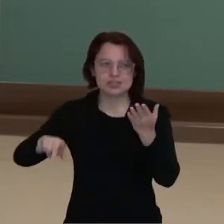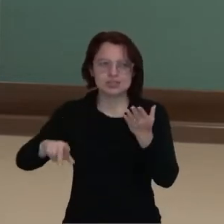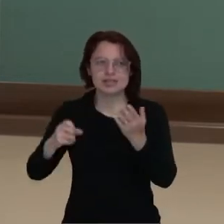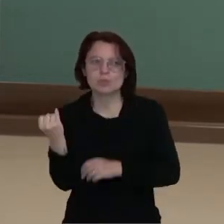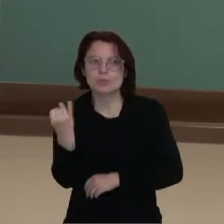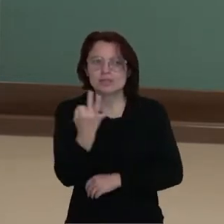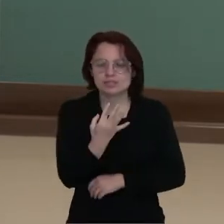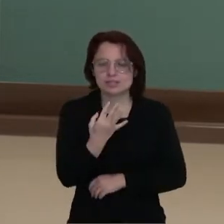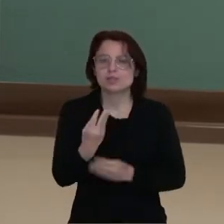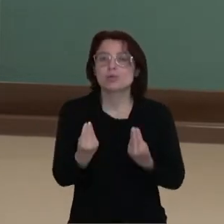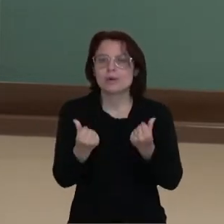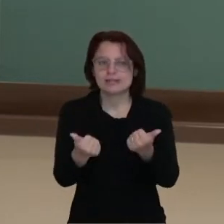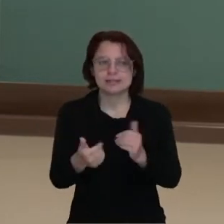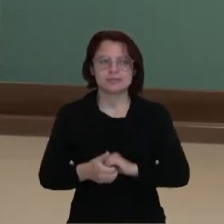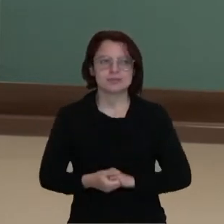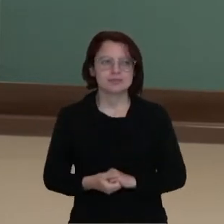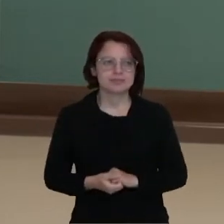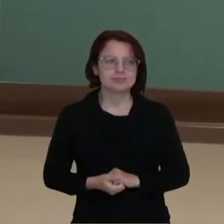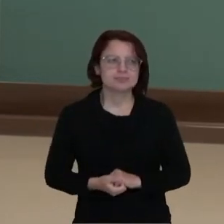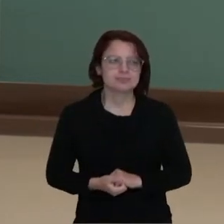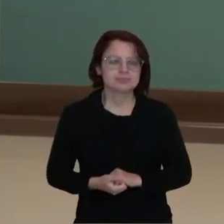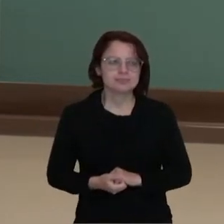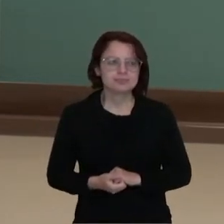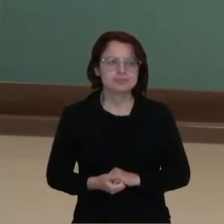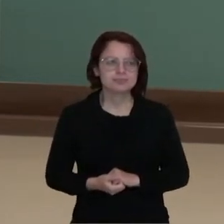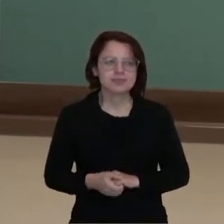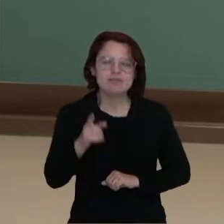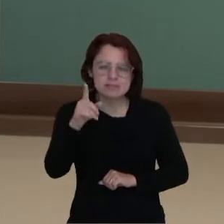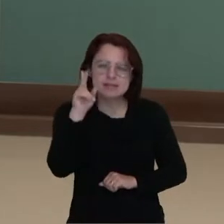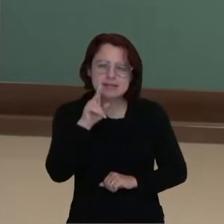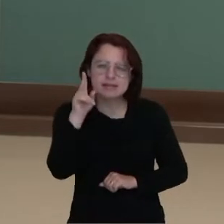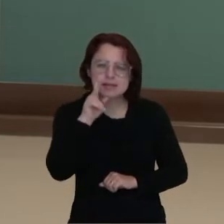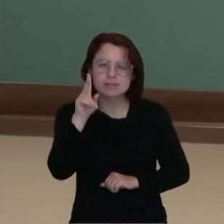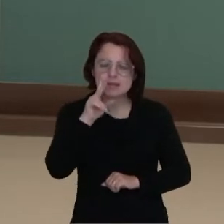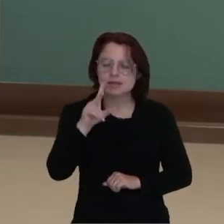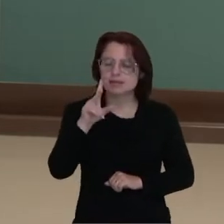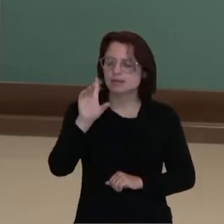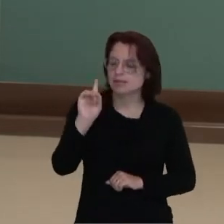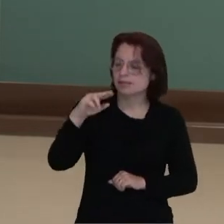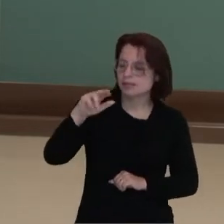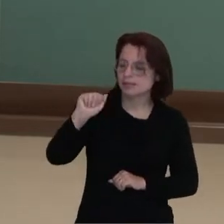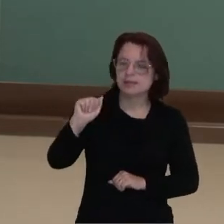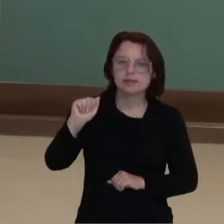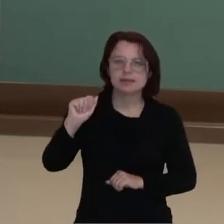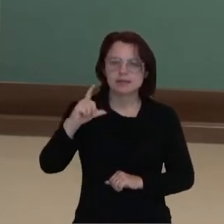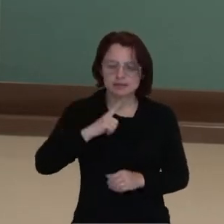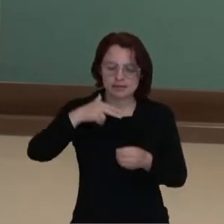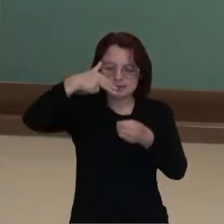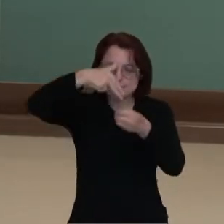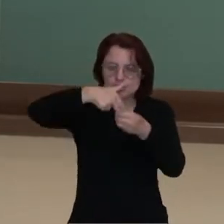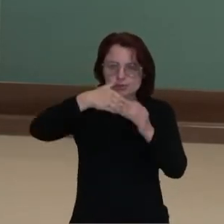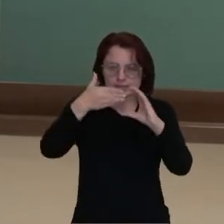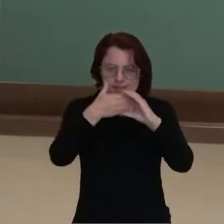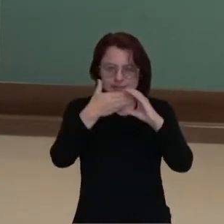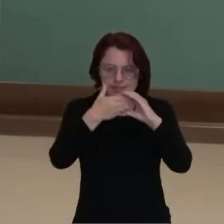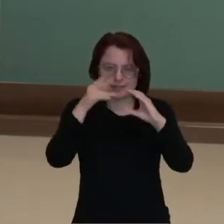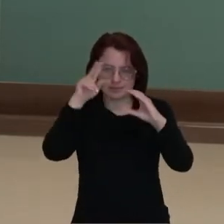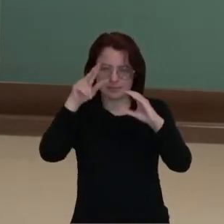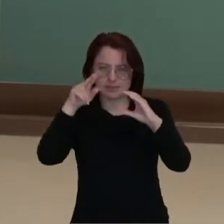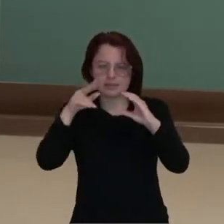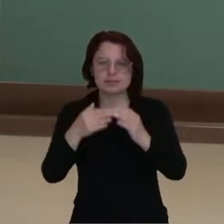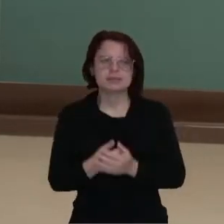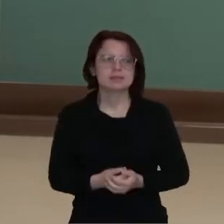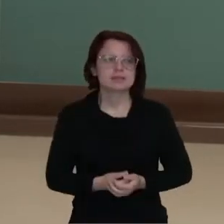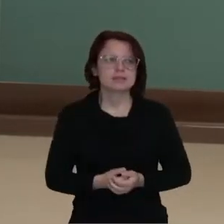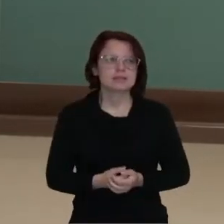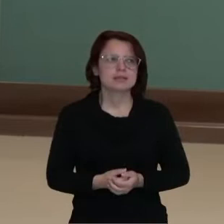quantitativas. Então, você se lembra que o DNA se encontra no núcleo das células? Lembra que eu falei na outra